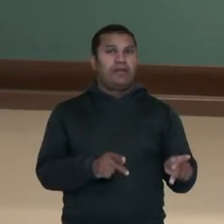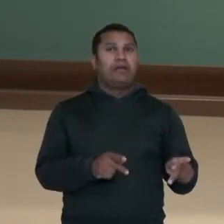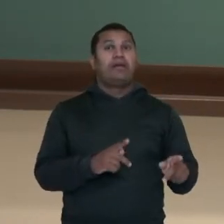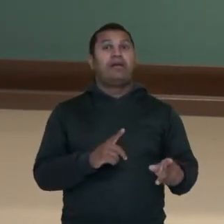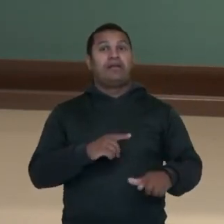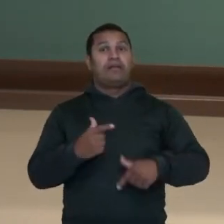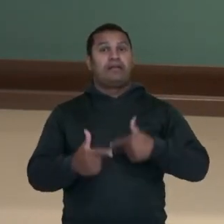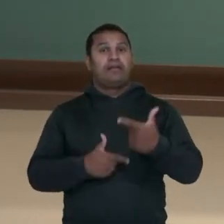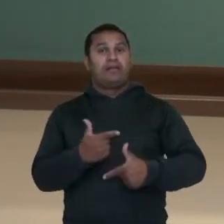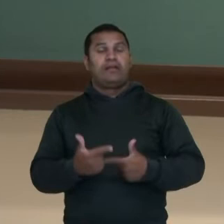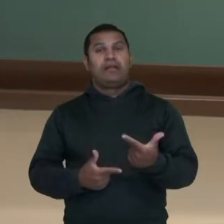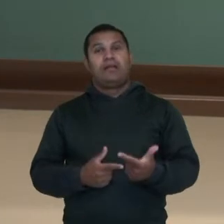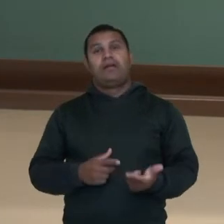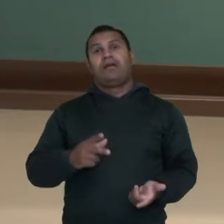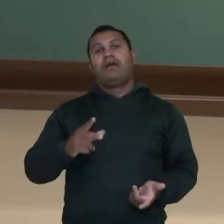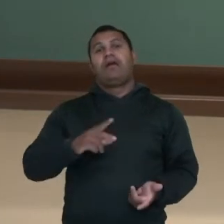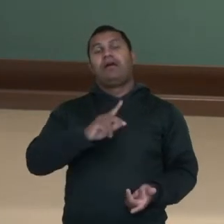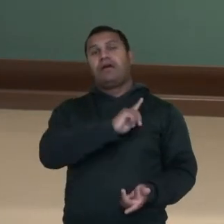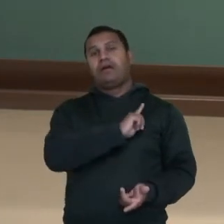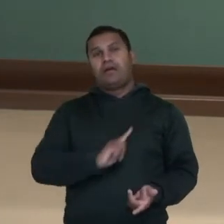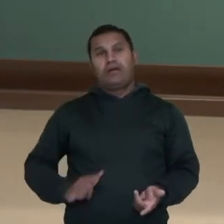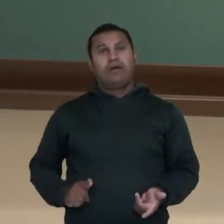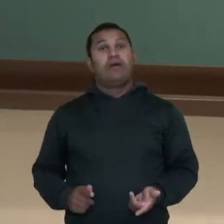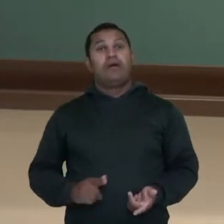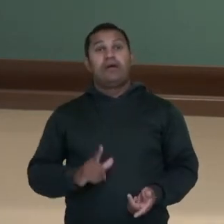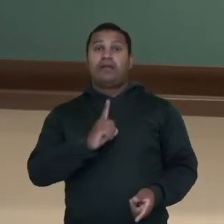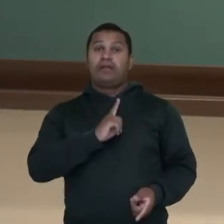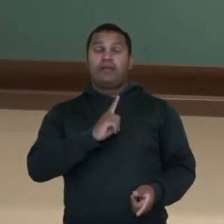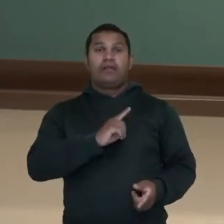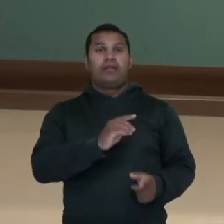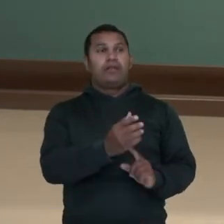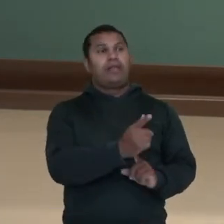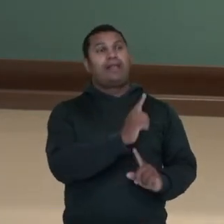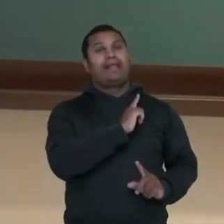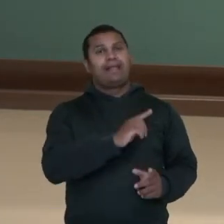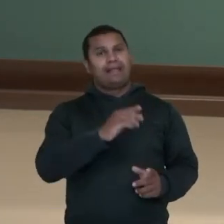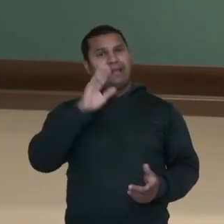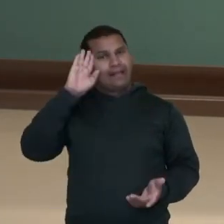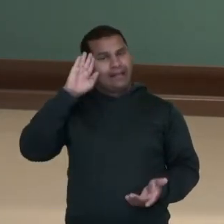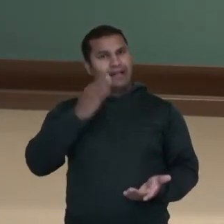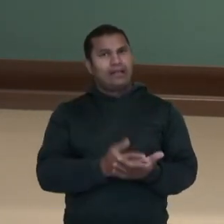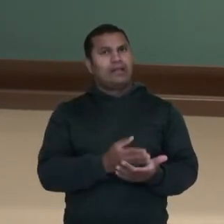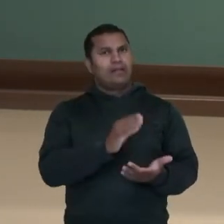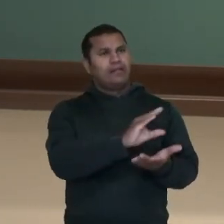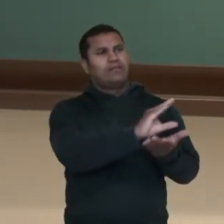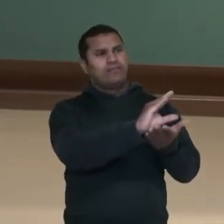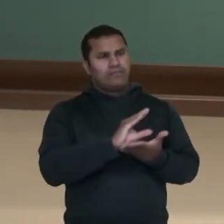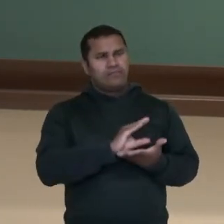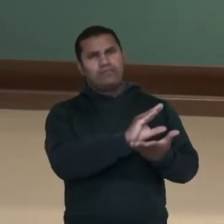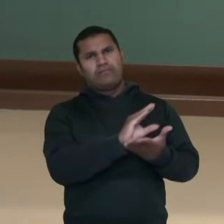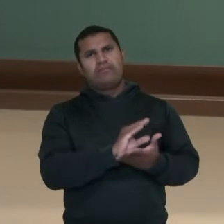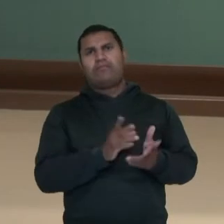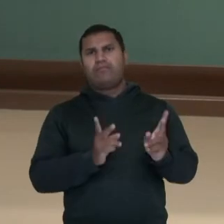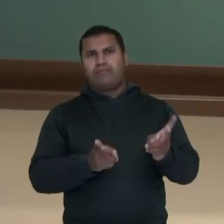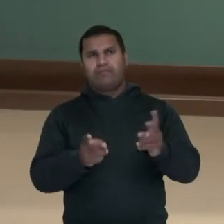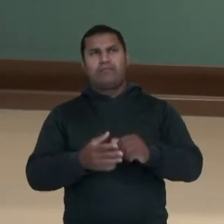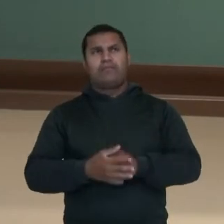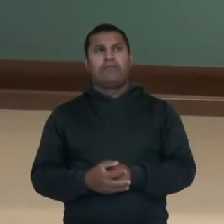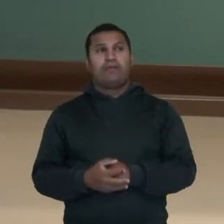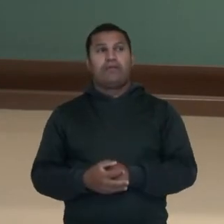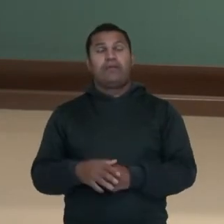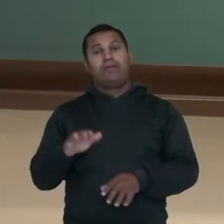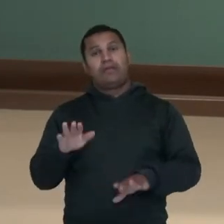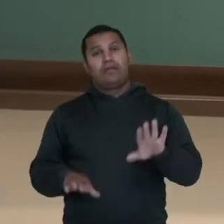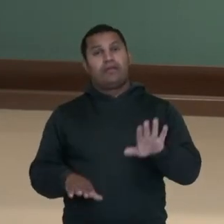públicos, funcionários de carreira, porque existe a garantia do salário no banco todos os meses, tá? Depende de